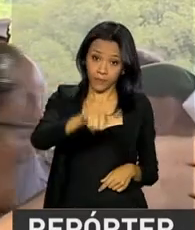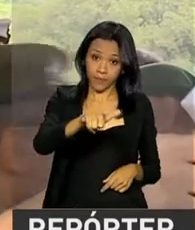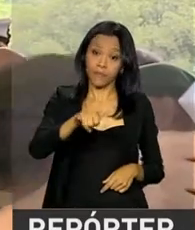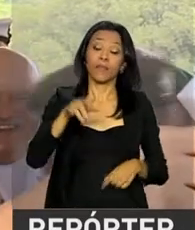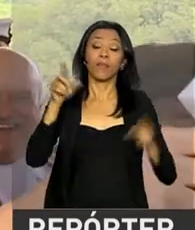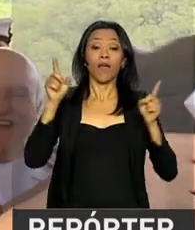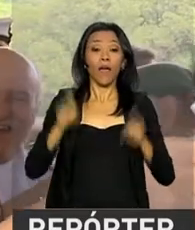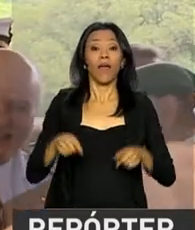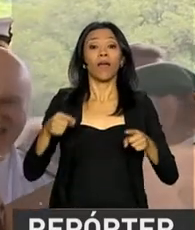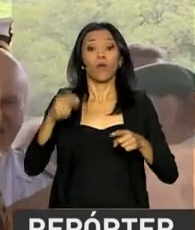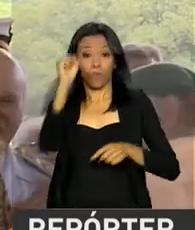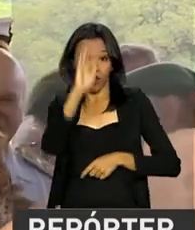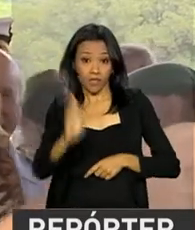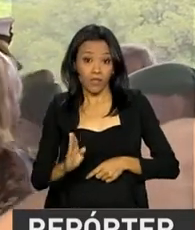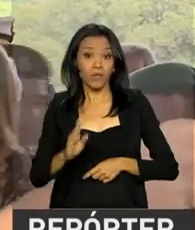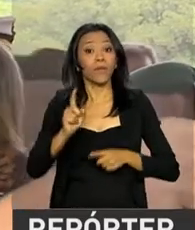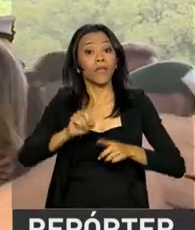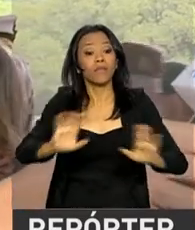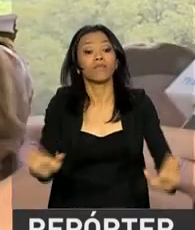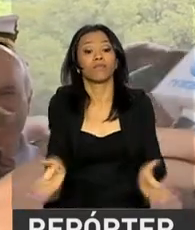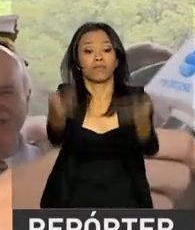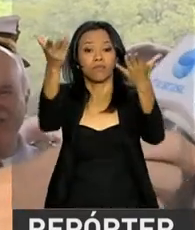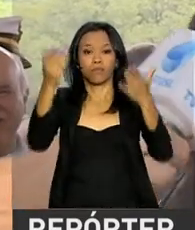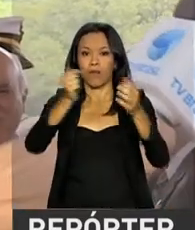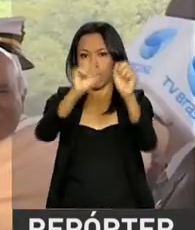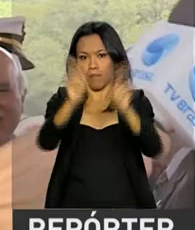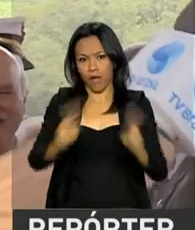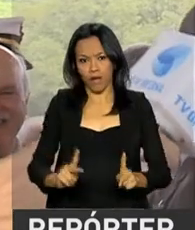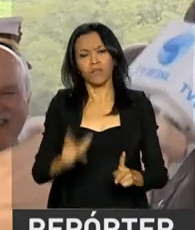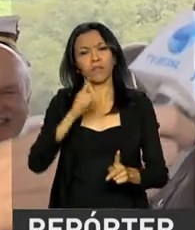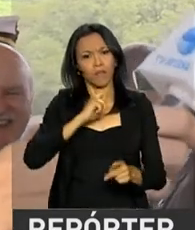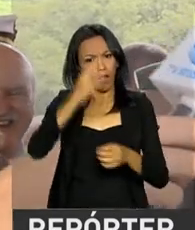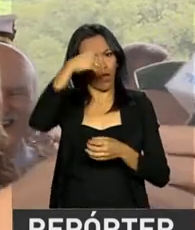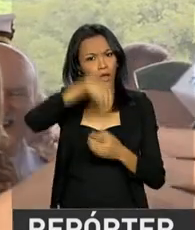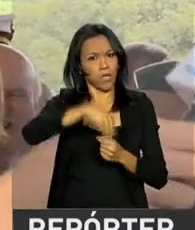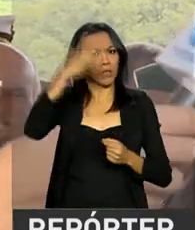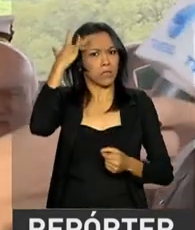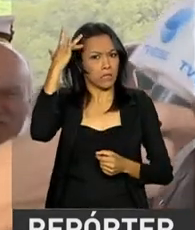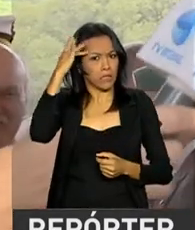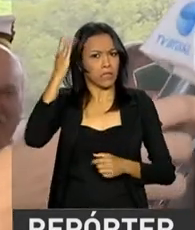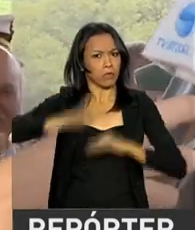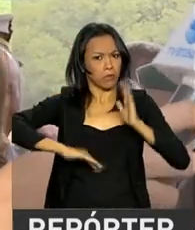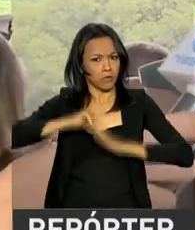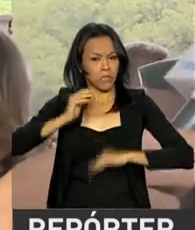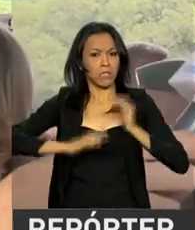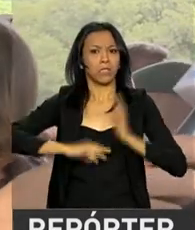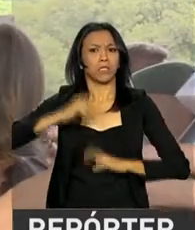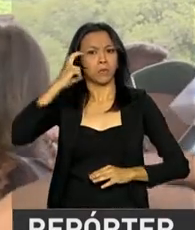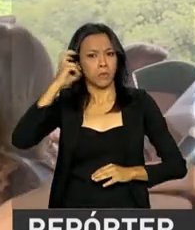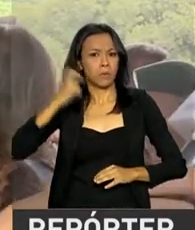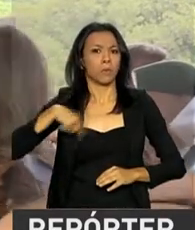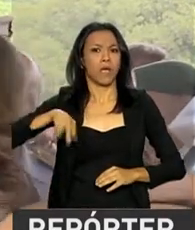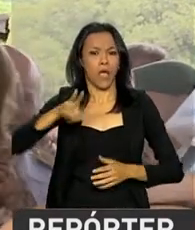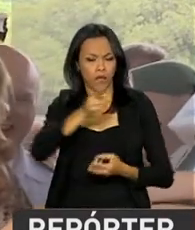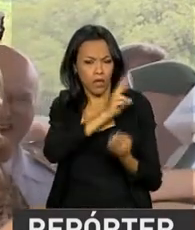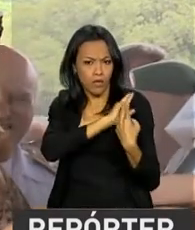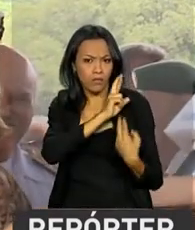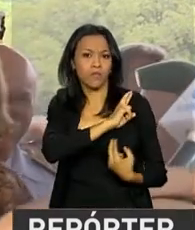de paz como um país que tem forças armadas com competência profissionalismo responsabilidade